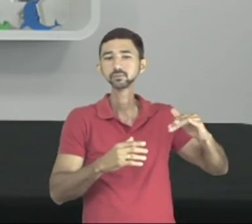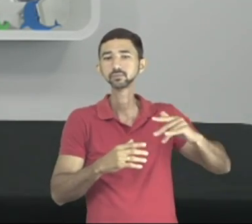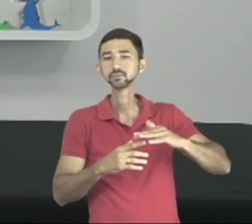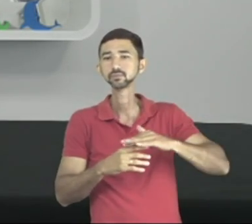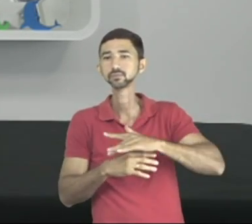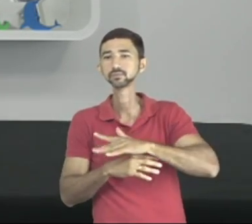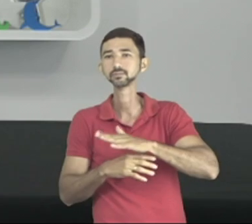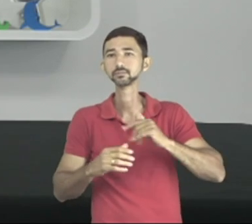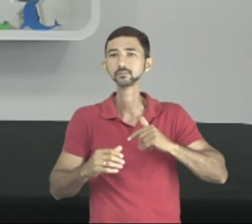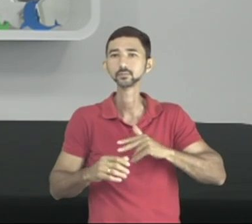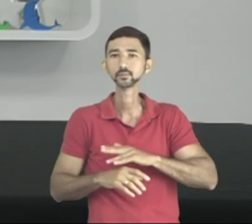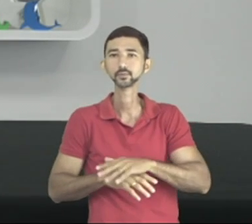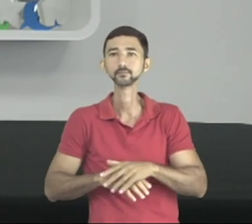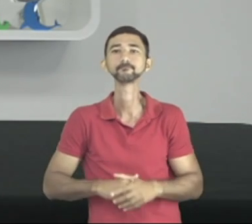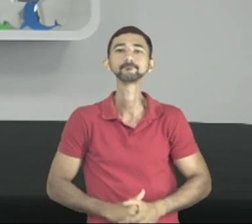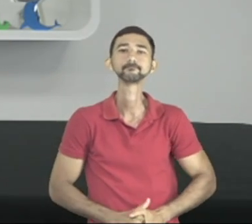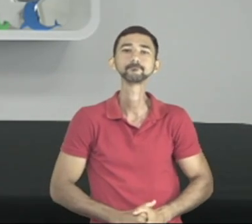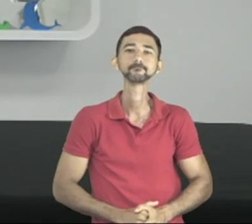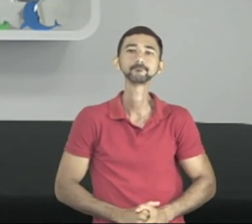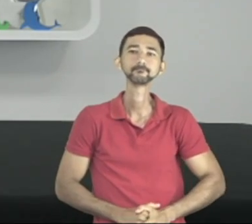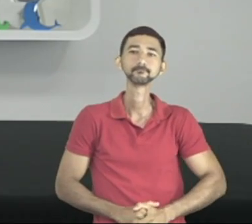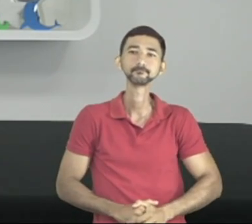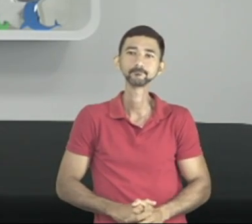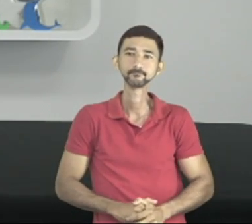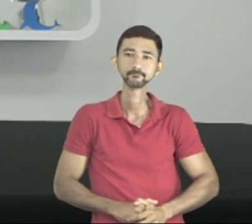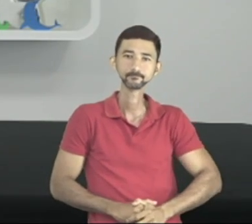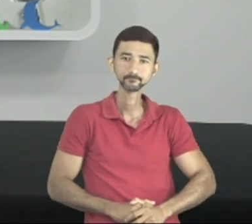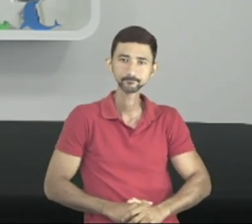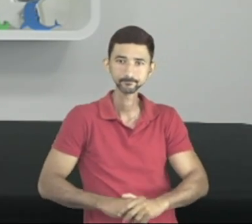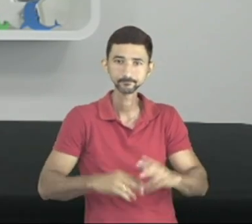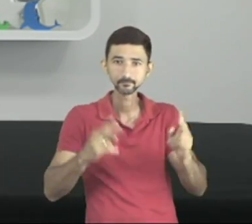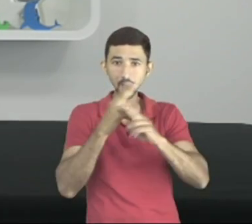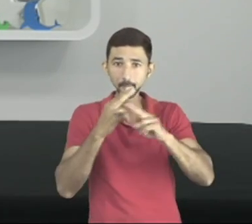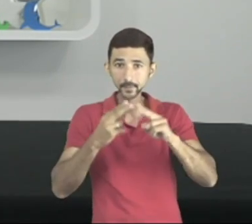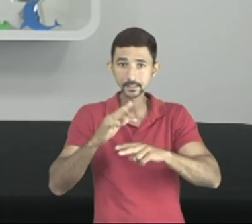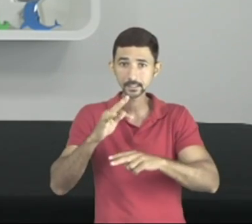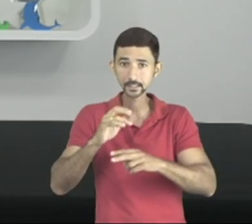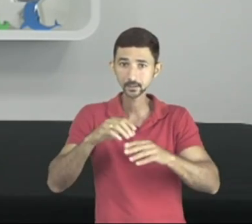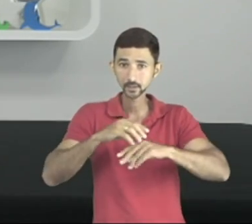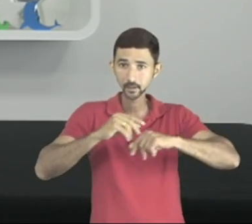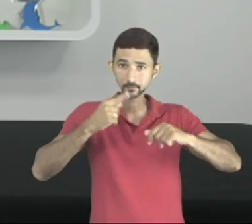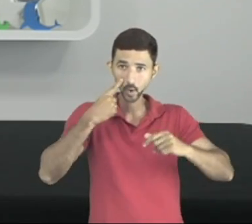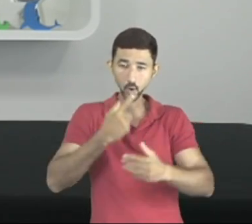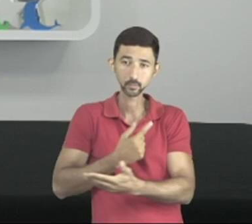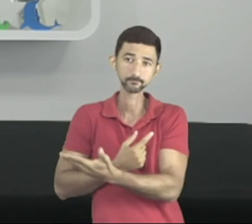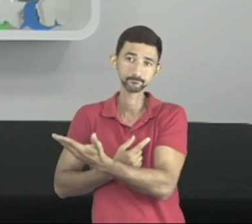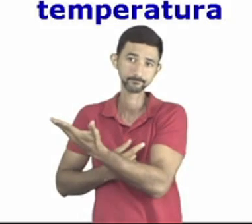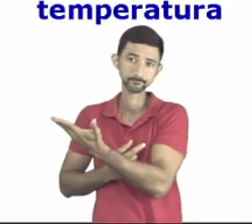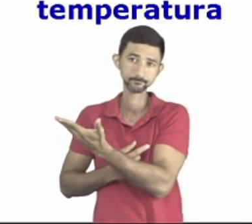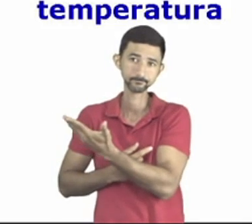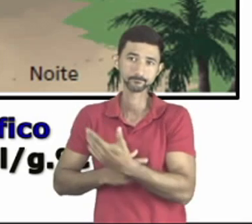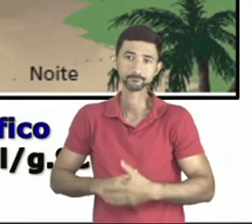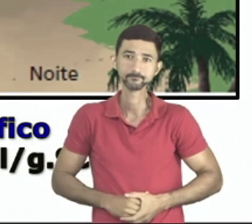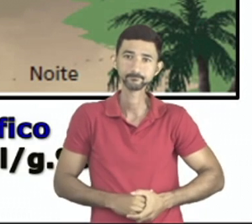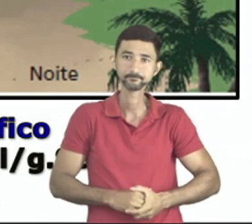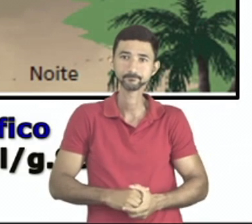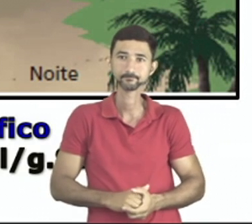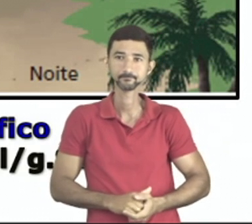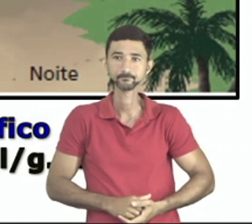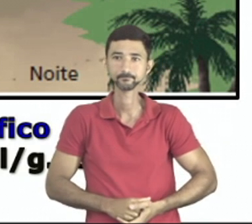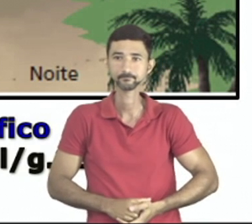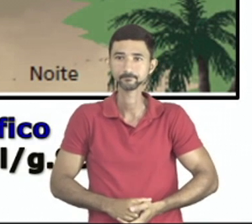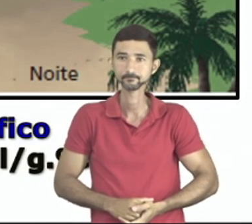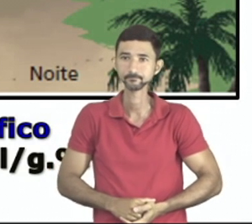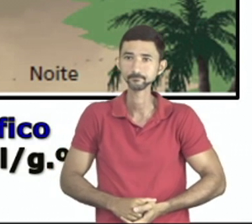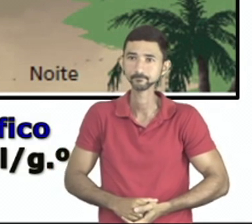da terra para onde? Para o oceano. É o que a gente chama de brisa terrestre. Olha o nosso slide aí, gente.